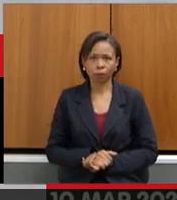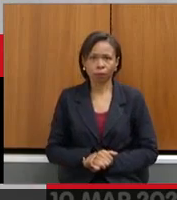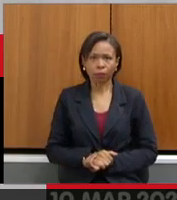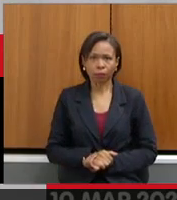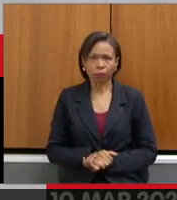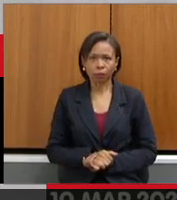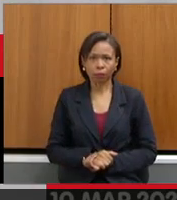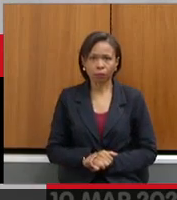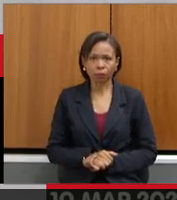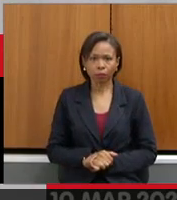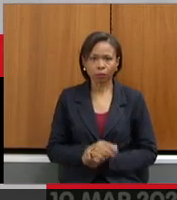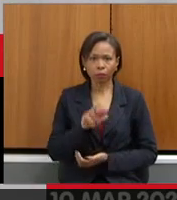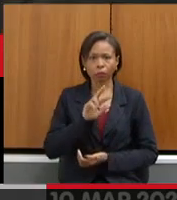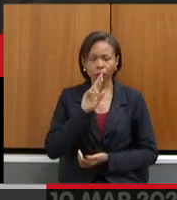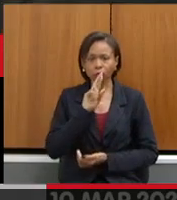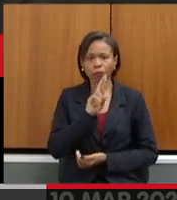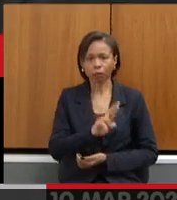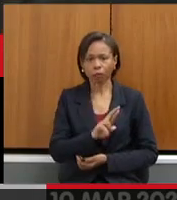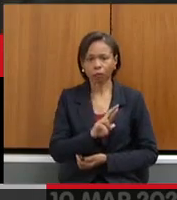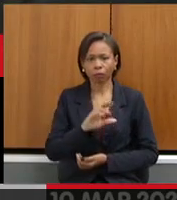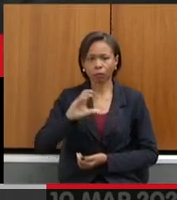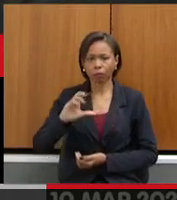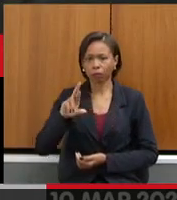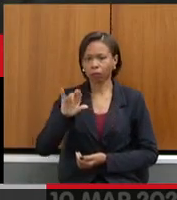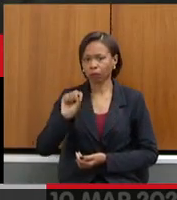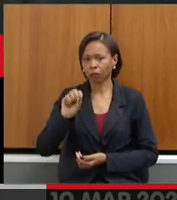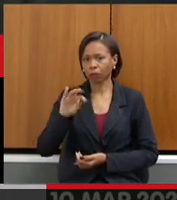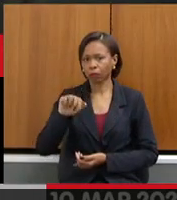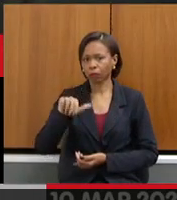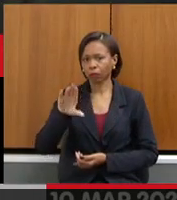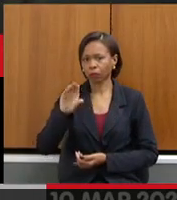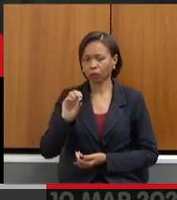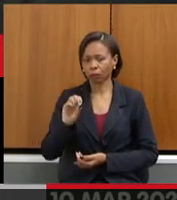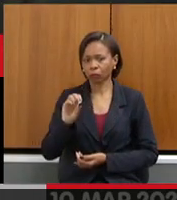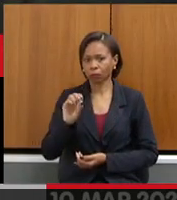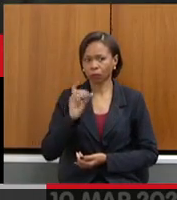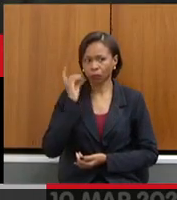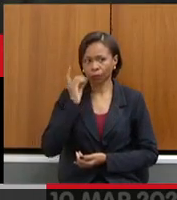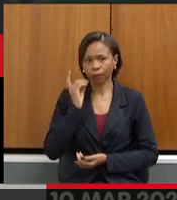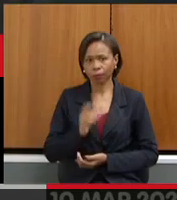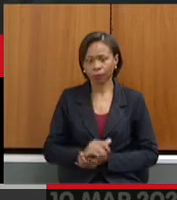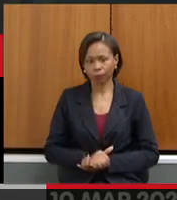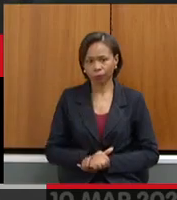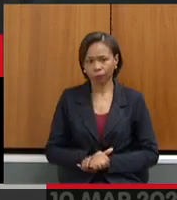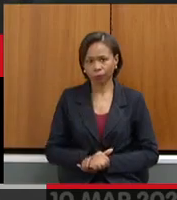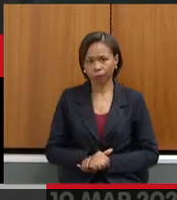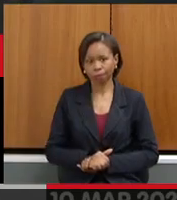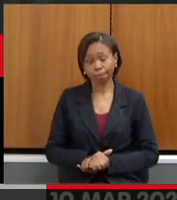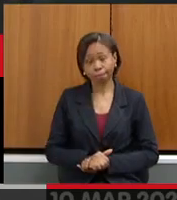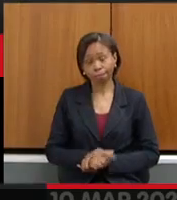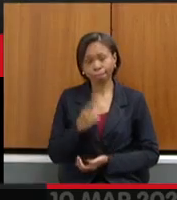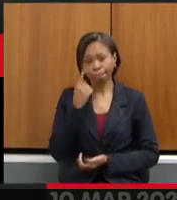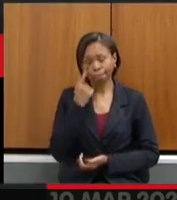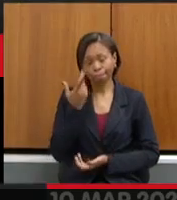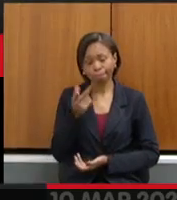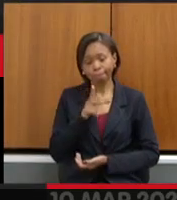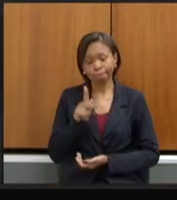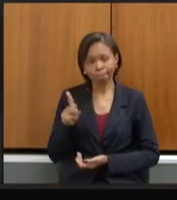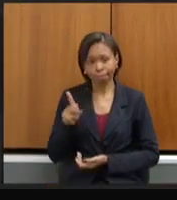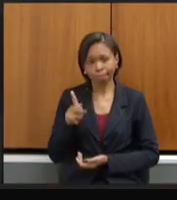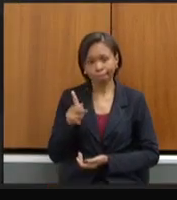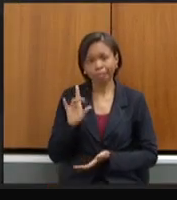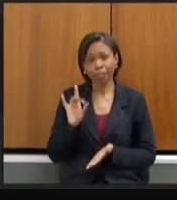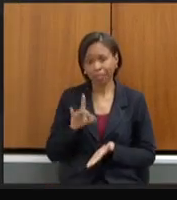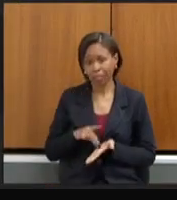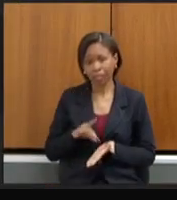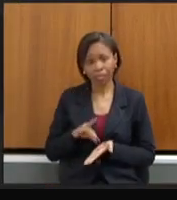e com a palavra para réplica deputado Cristiano Silveira a E ai Presidente é evidente que